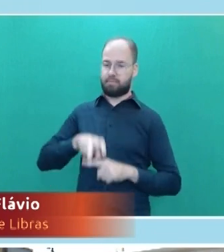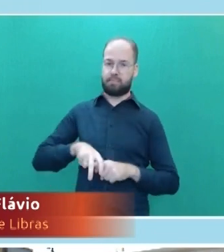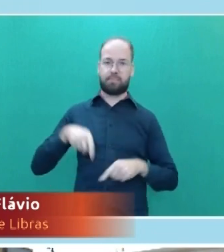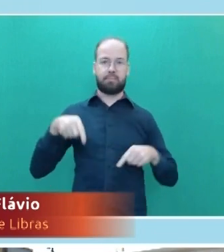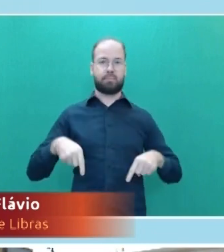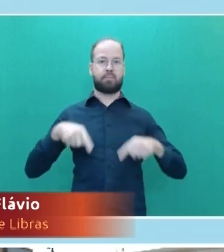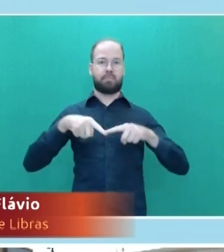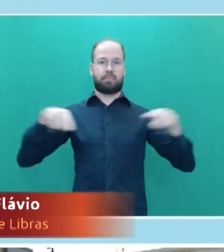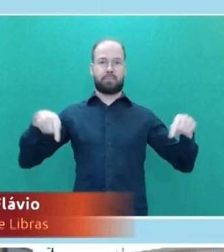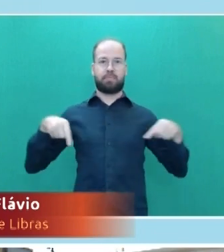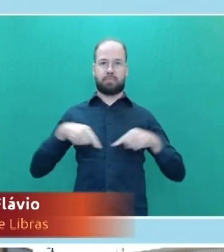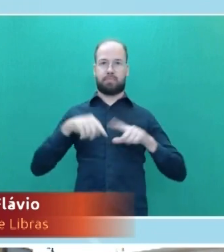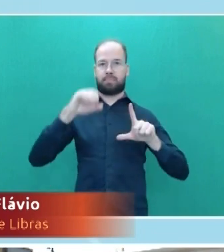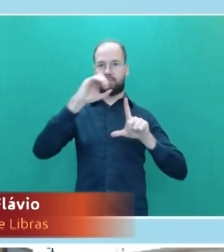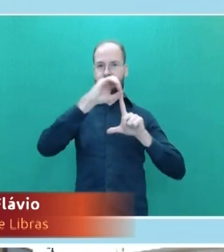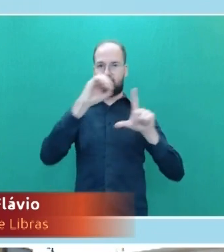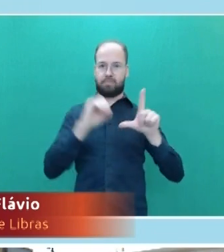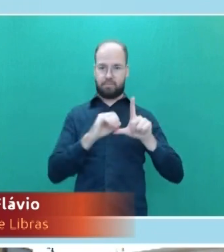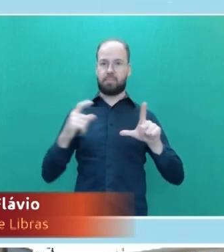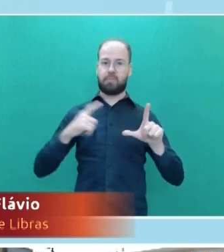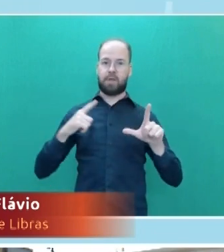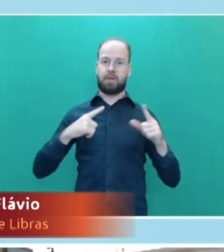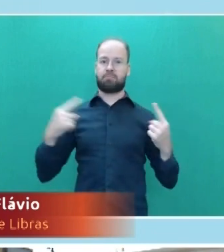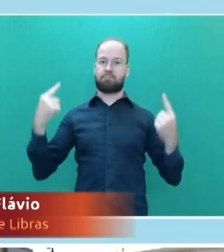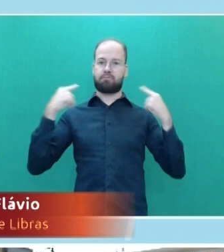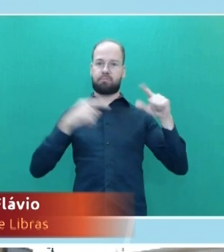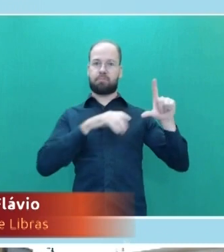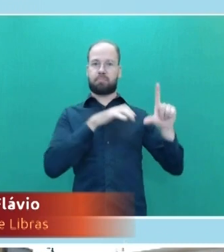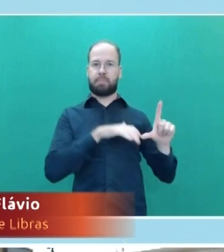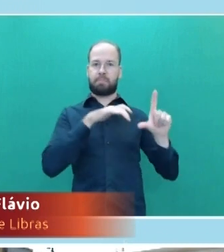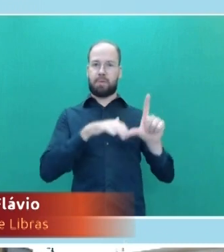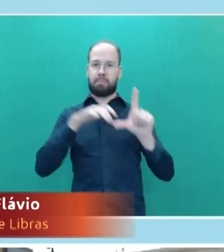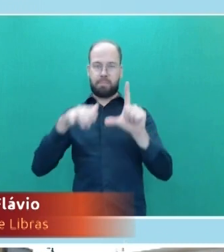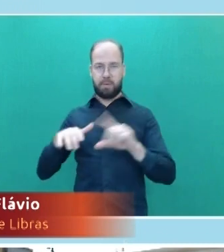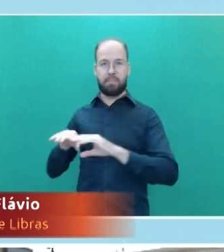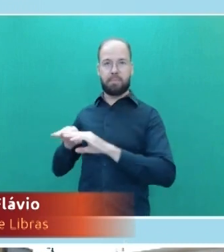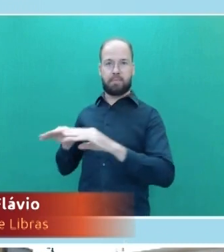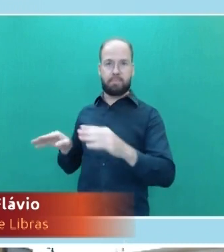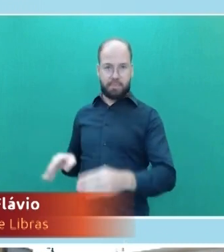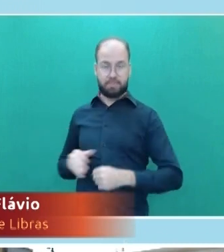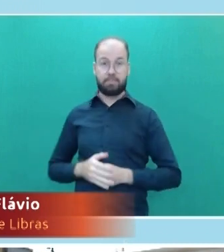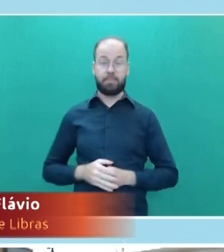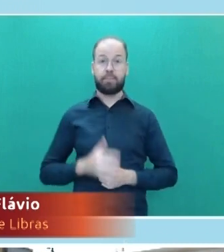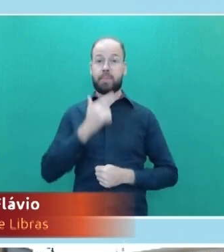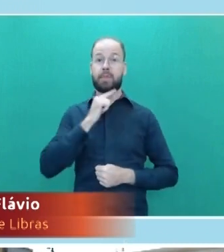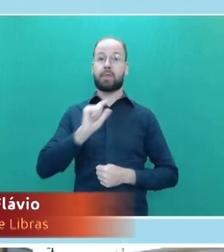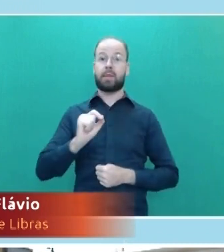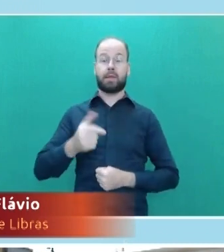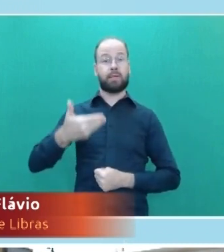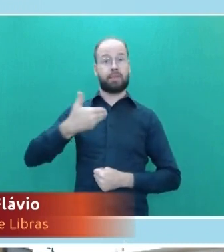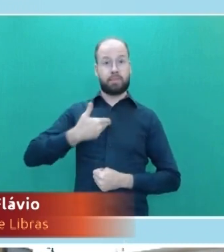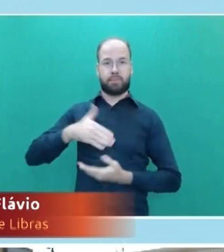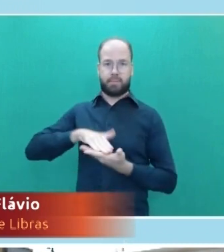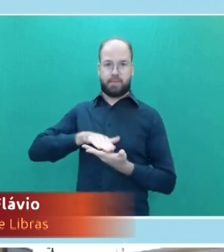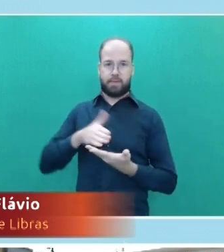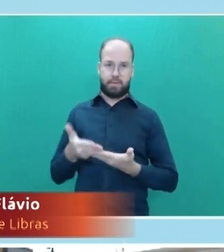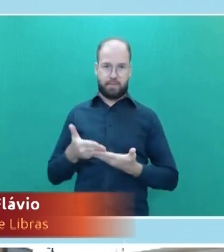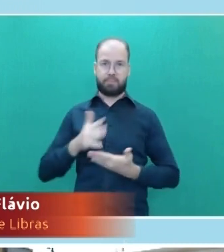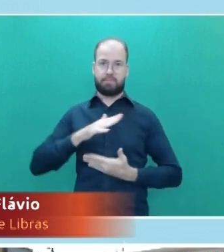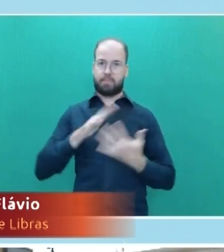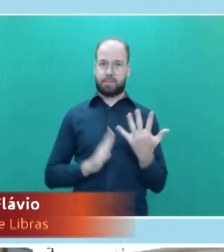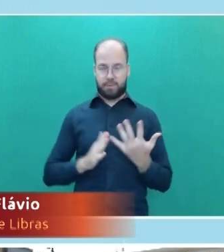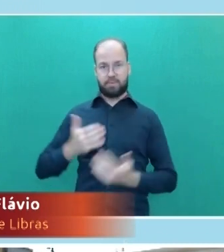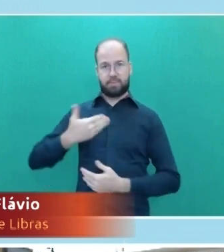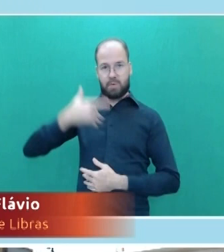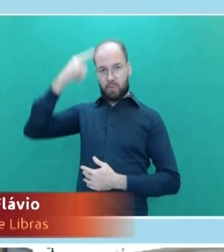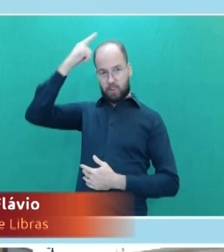UFG. Atrás de mim, algumas mesas, cadeiras e computadores. Quem faz a interpretação para Libras nesse bloco é o Weber Flávio. Ele é